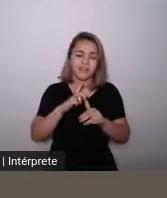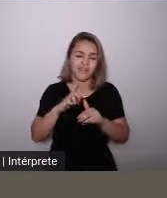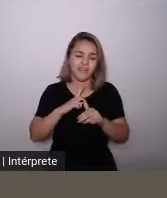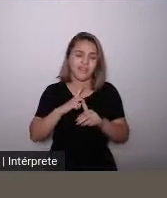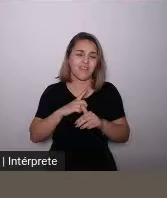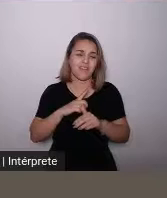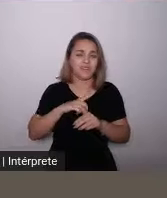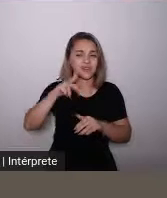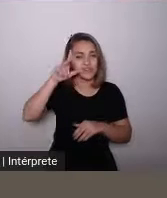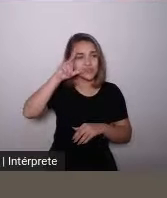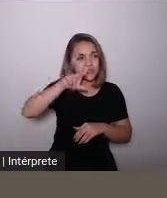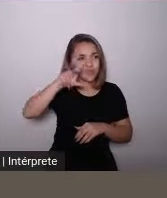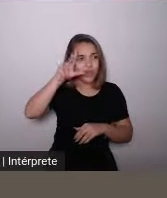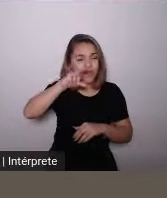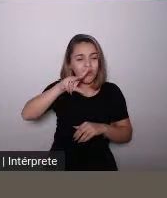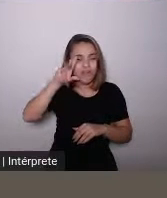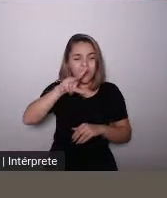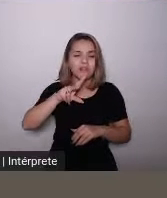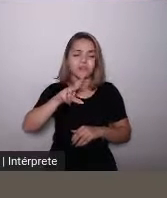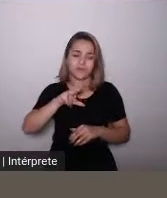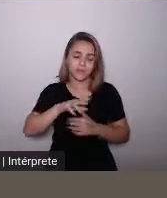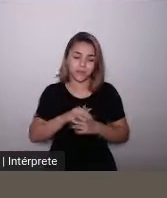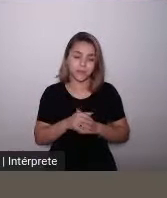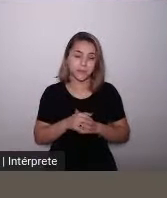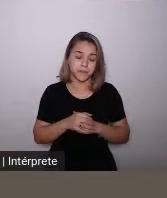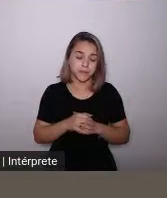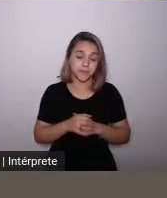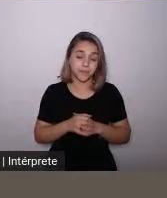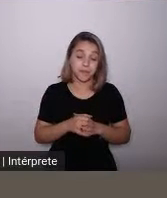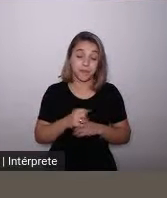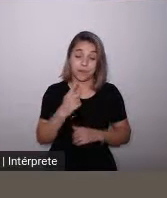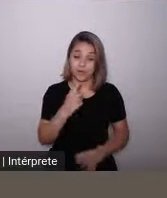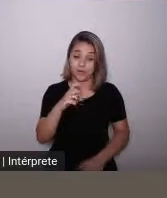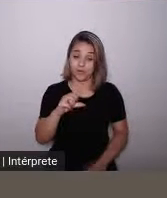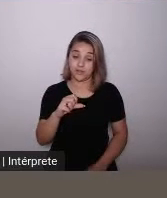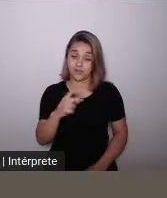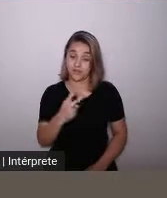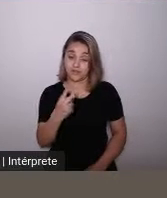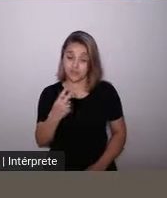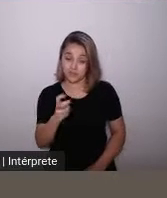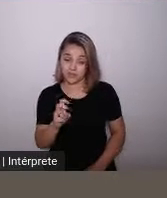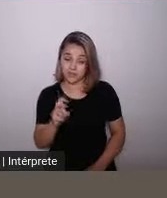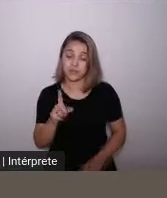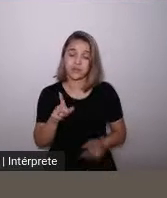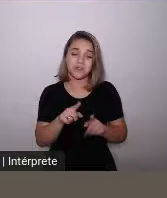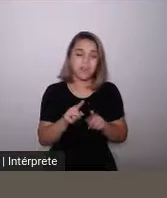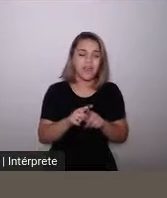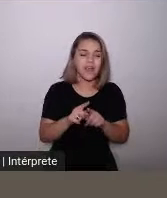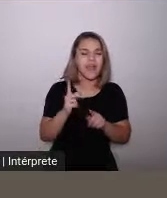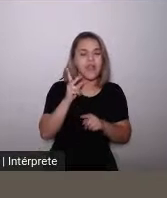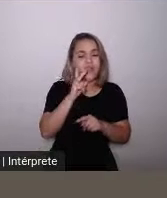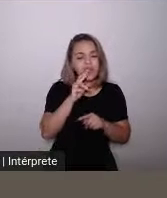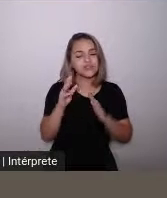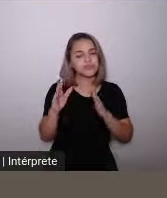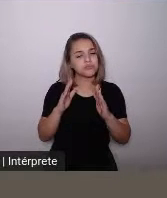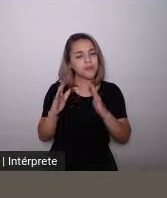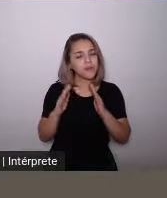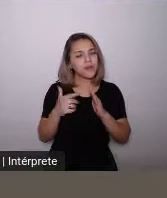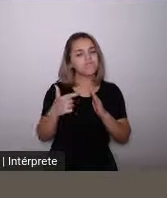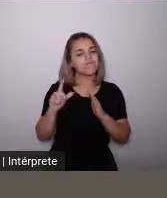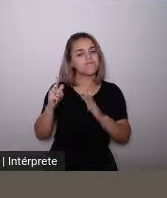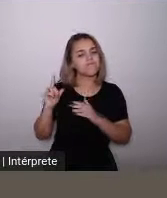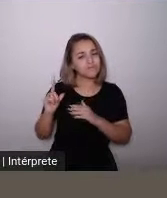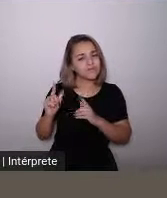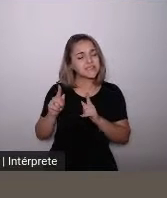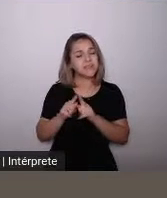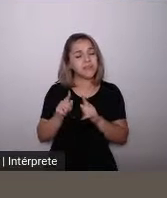1925, mas tenho certeza que isso vale para outros momentos e vale para antes de 1922. Havia uma